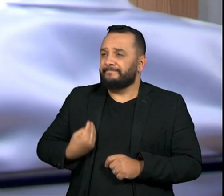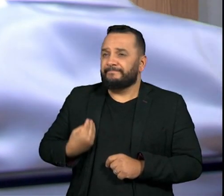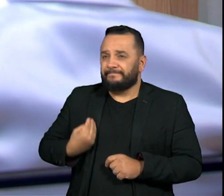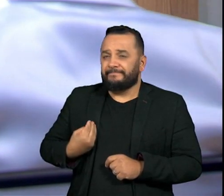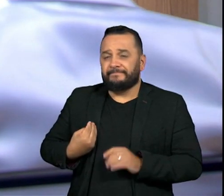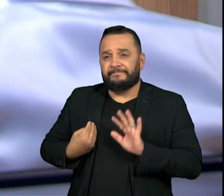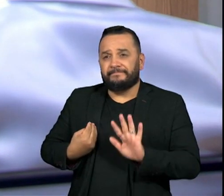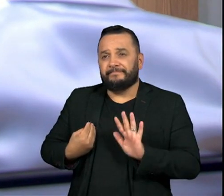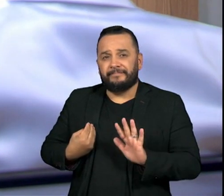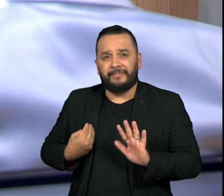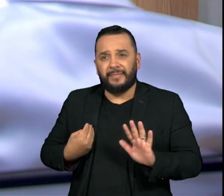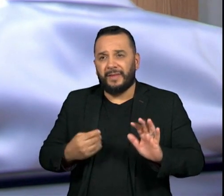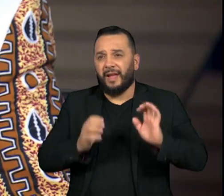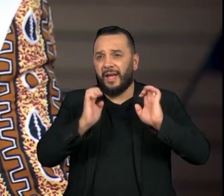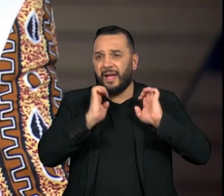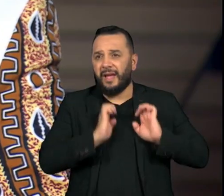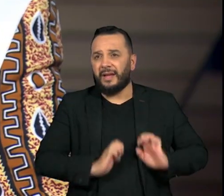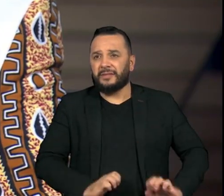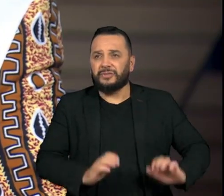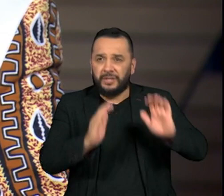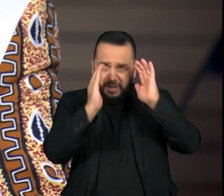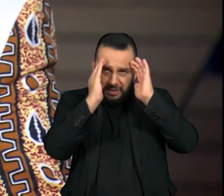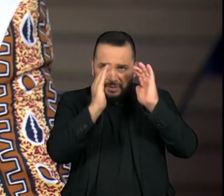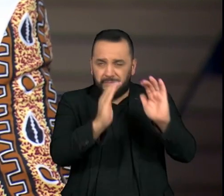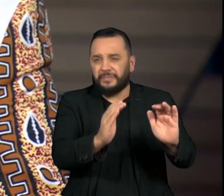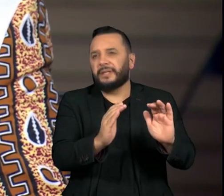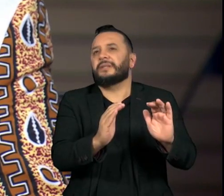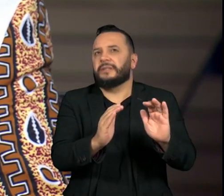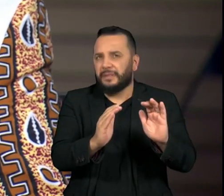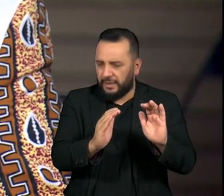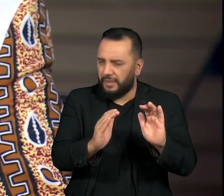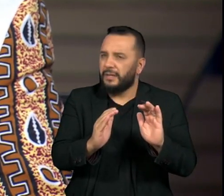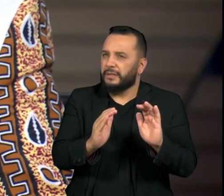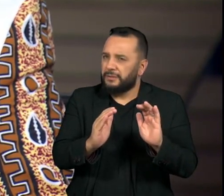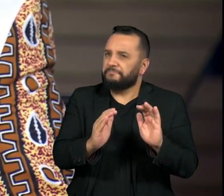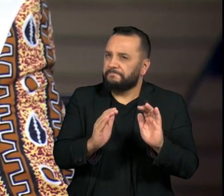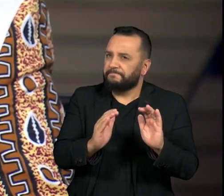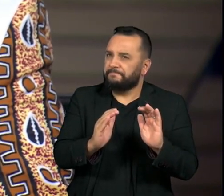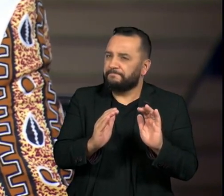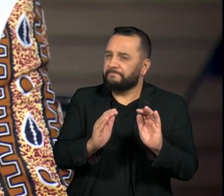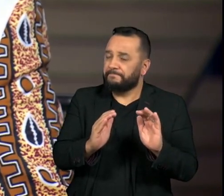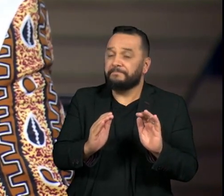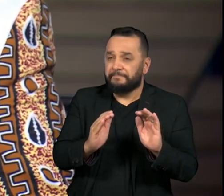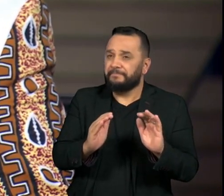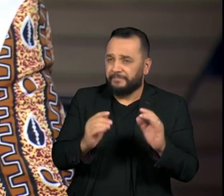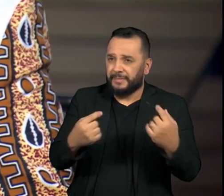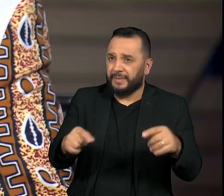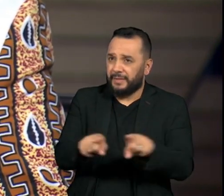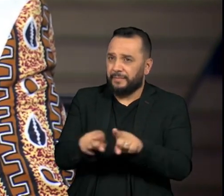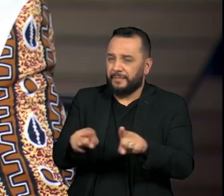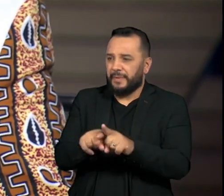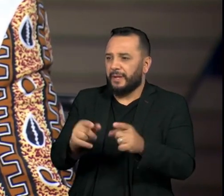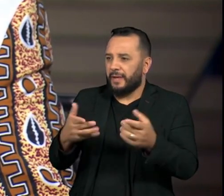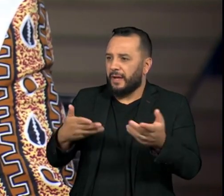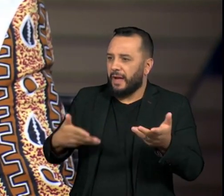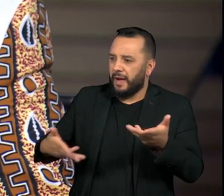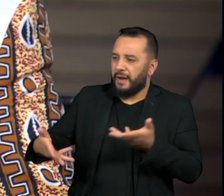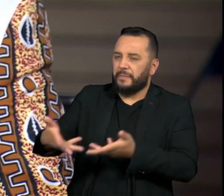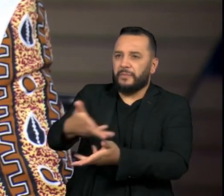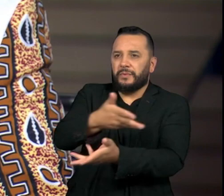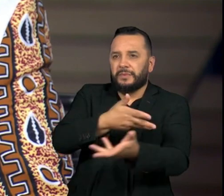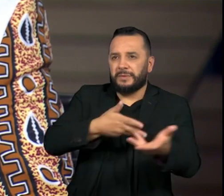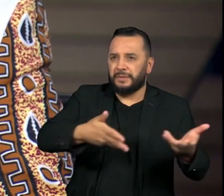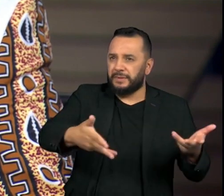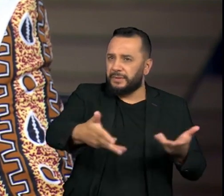fio ético, não é? De manutenção de uma harmonia melódica